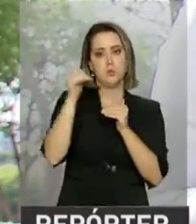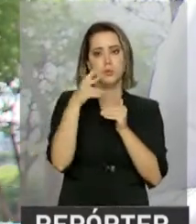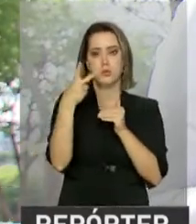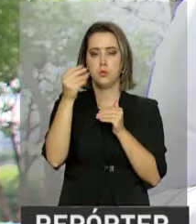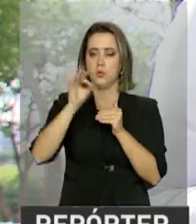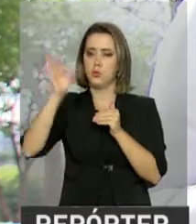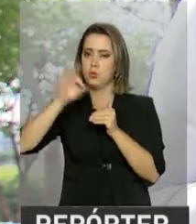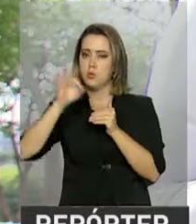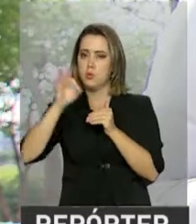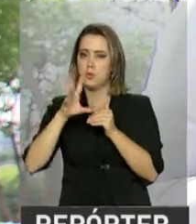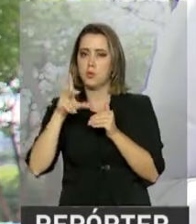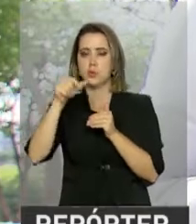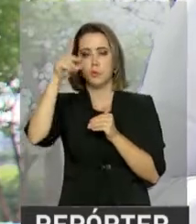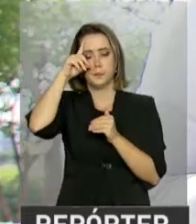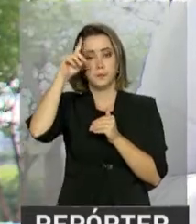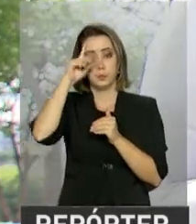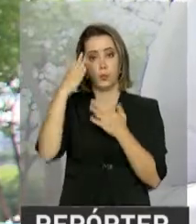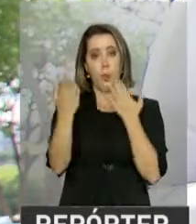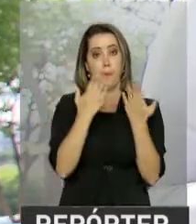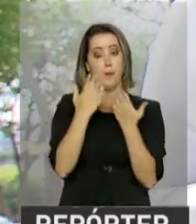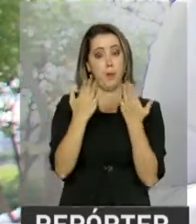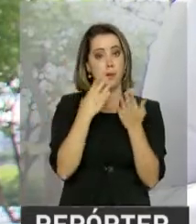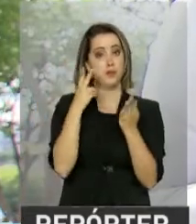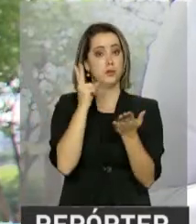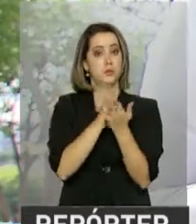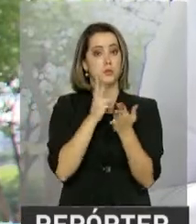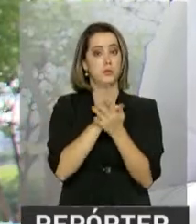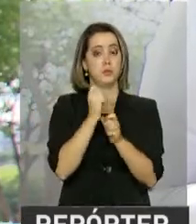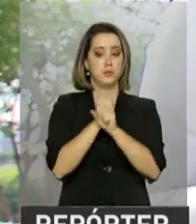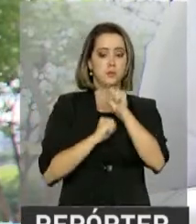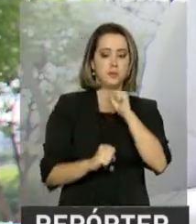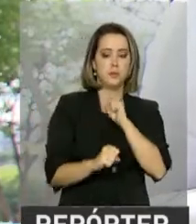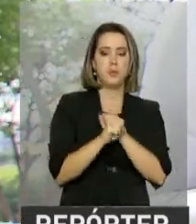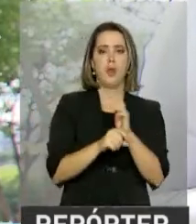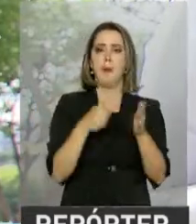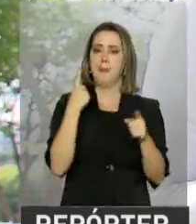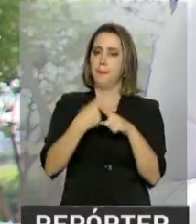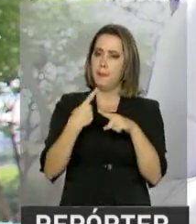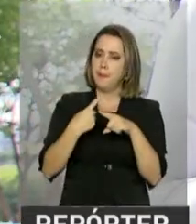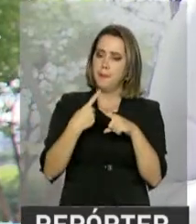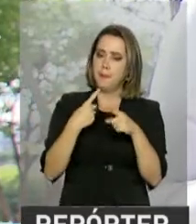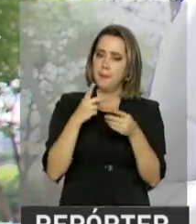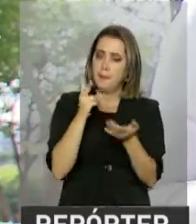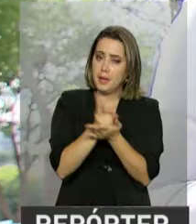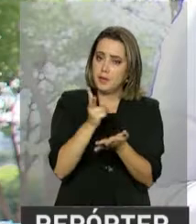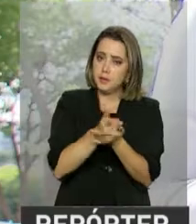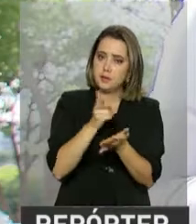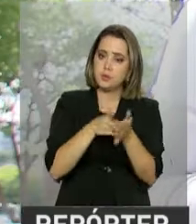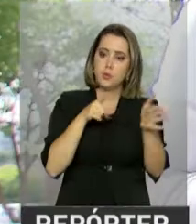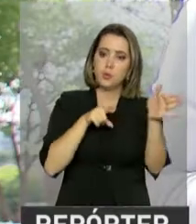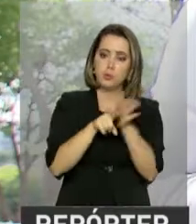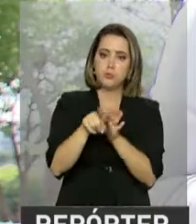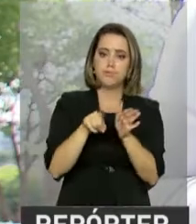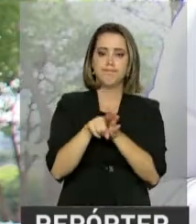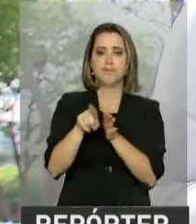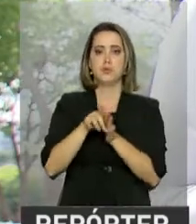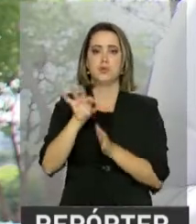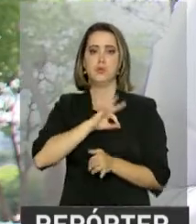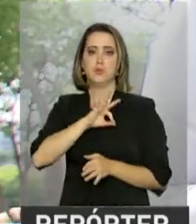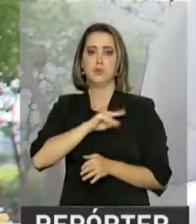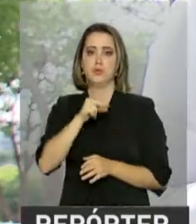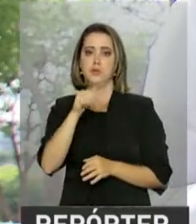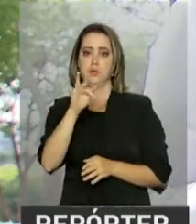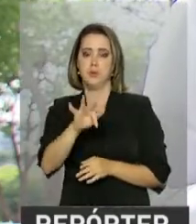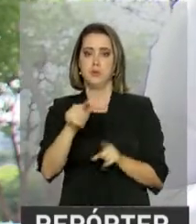ao mesmo período do ano passado mesmo com a operação carniça fraca da polícia federal houve um aumento das vendas das carnes brasileiras para o exterior